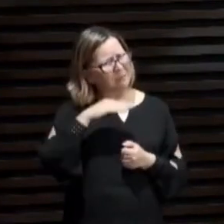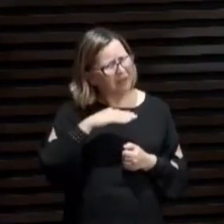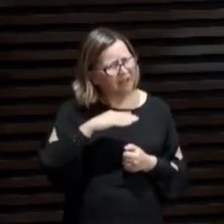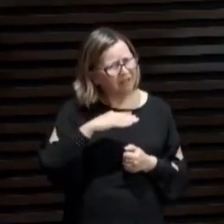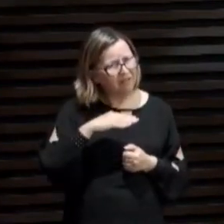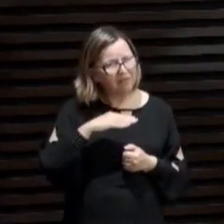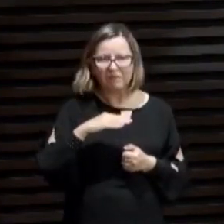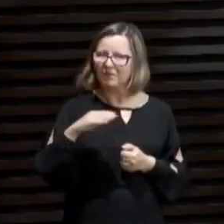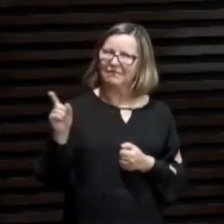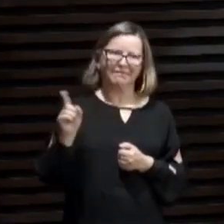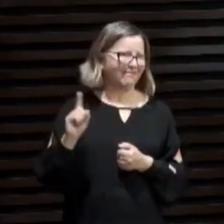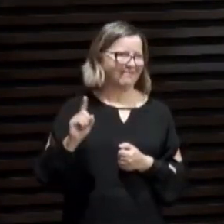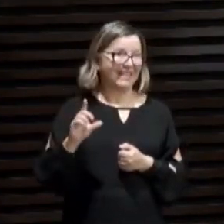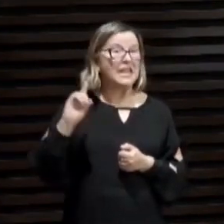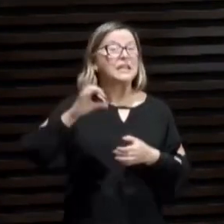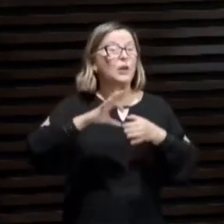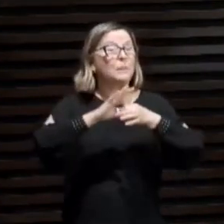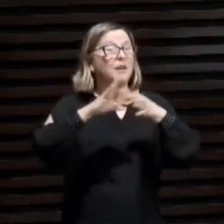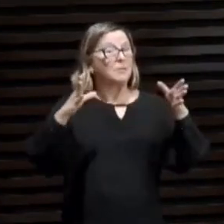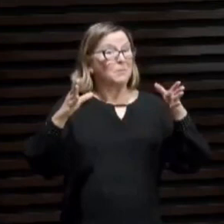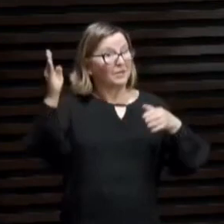Deus permite o mal para tratar conosco.